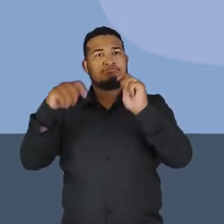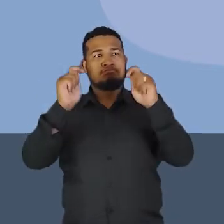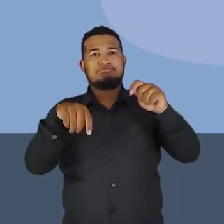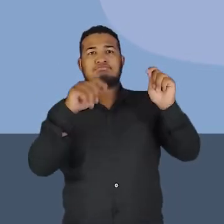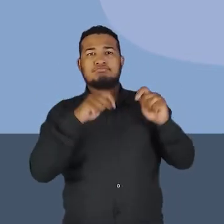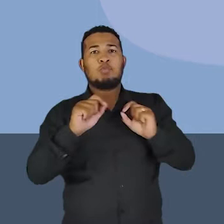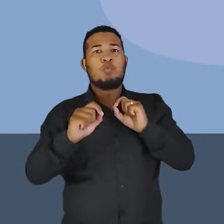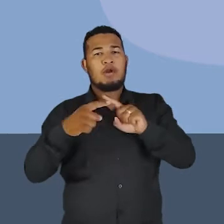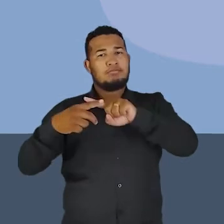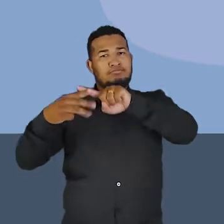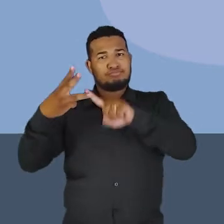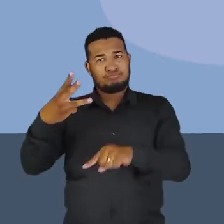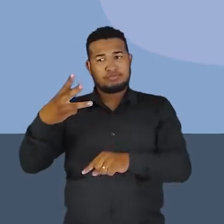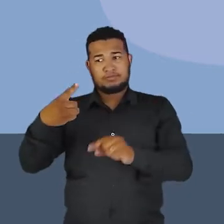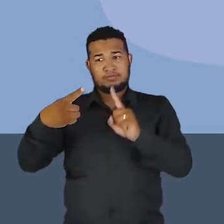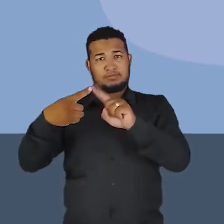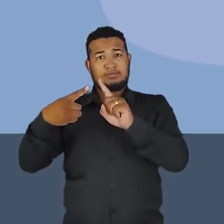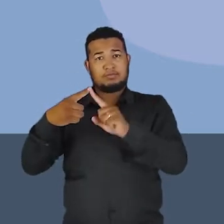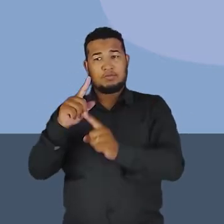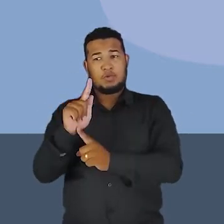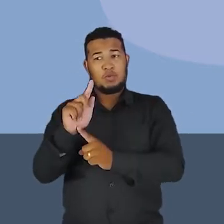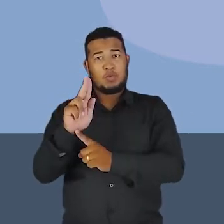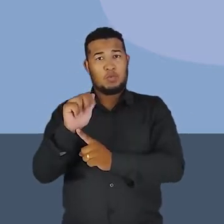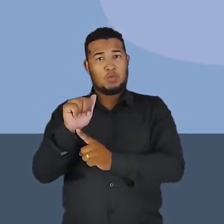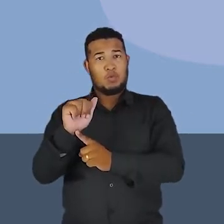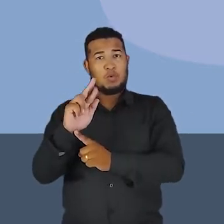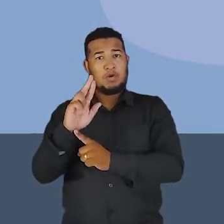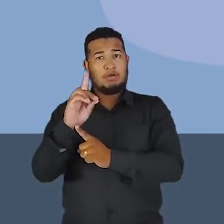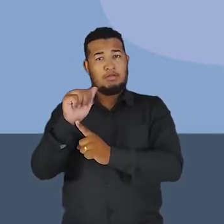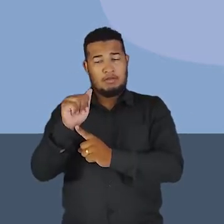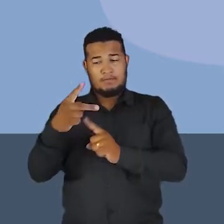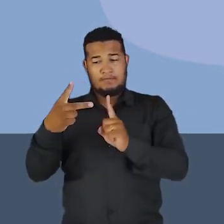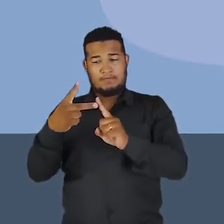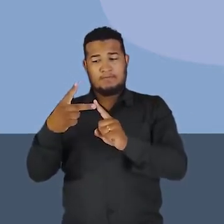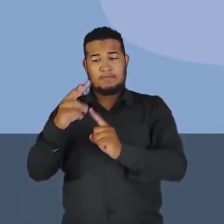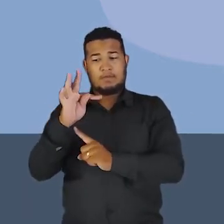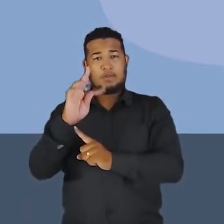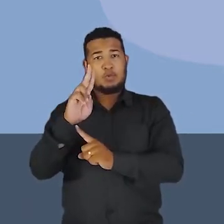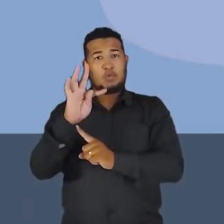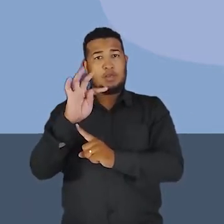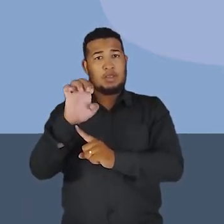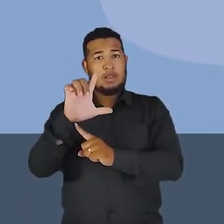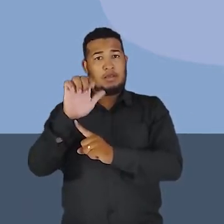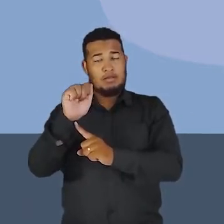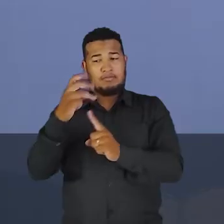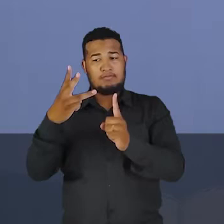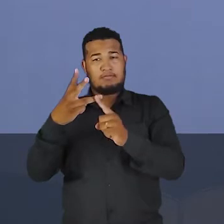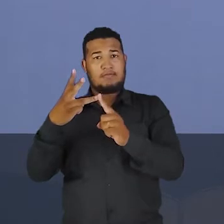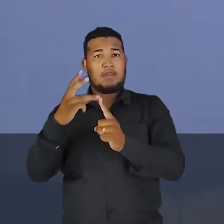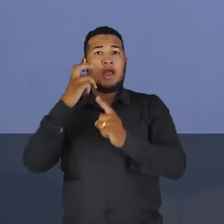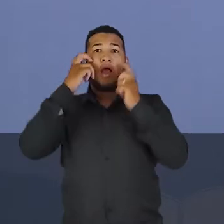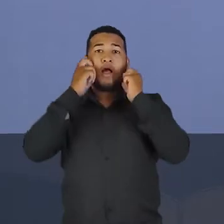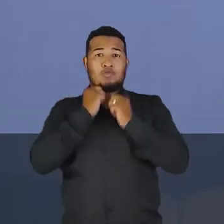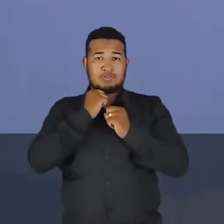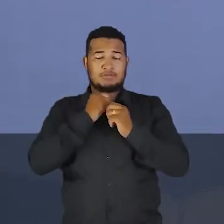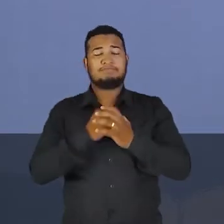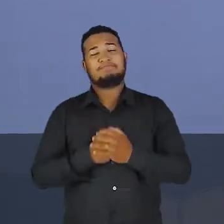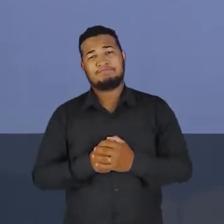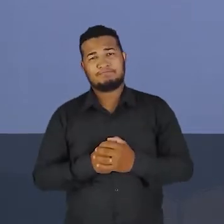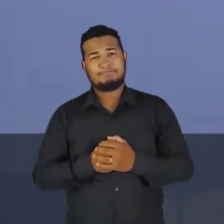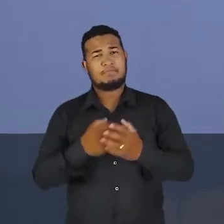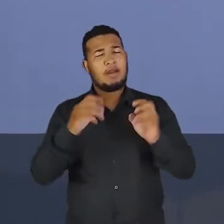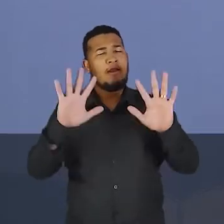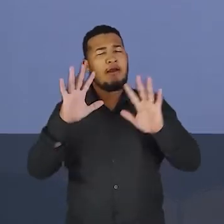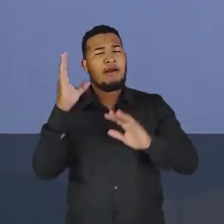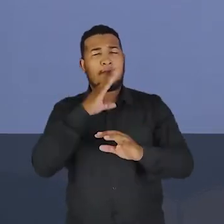que são guarda, tutela e adoção. Queria que vocês olhassem para mim, para que a gente possa